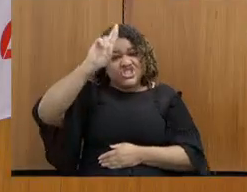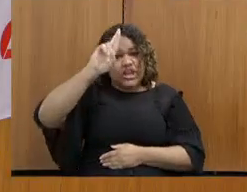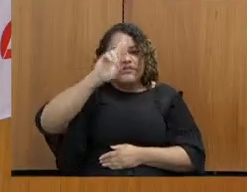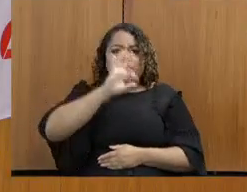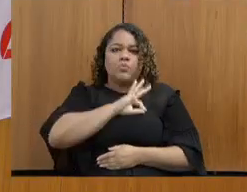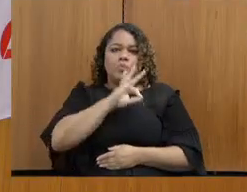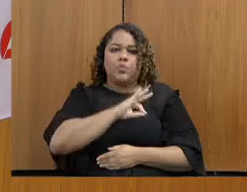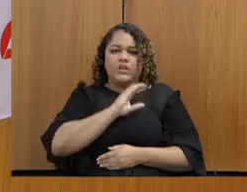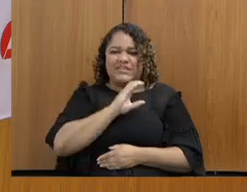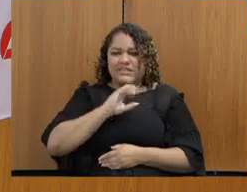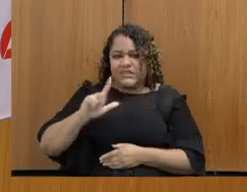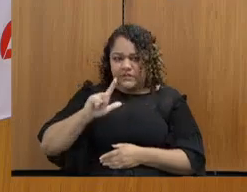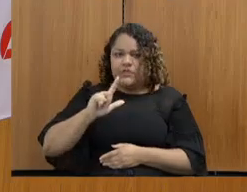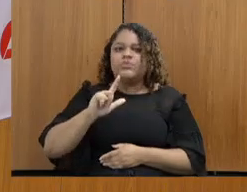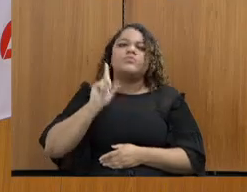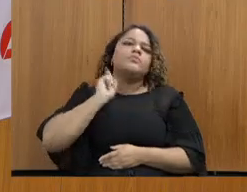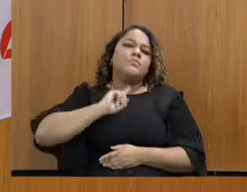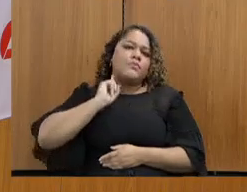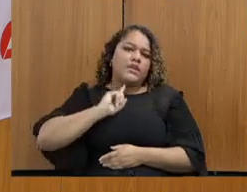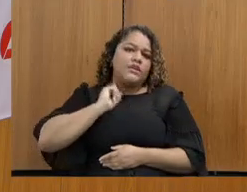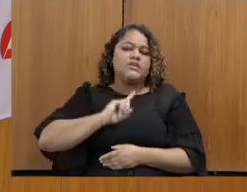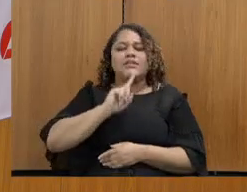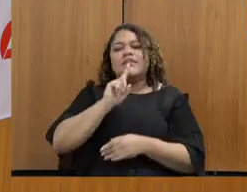Letícia Camboja Reis